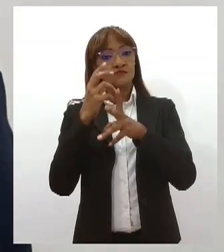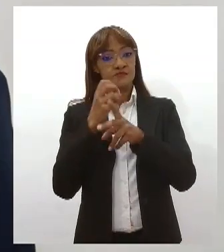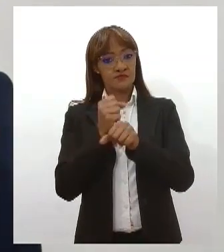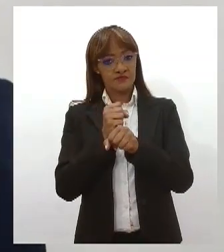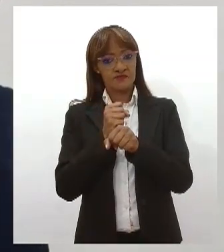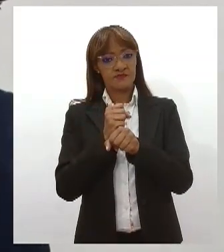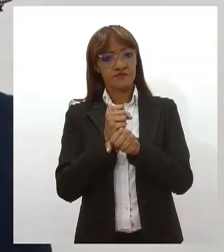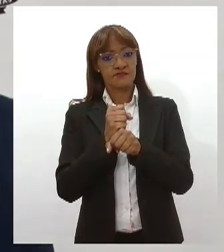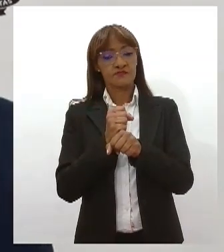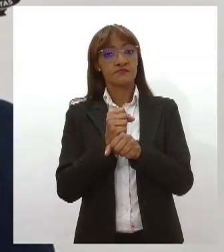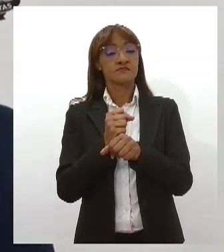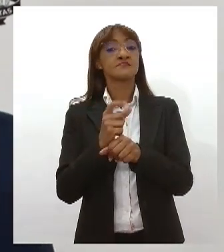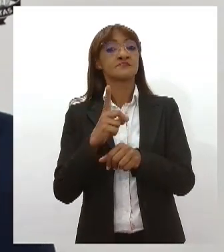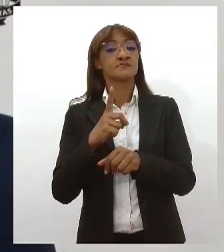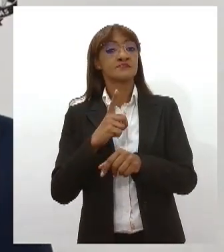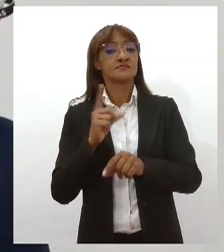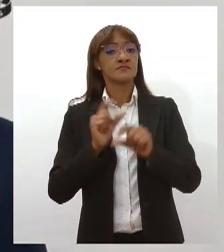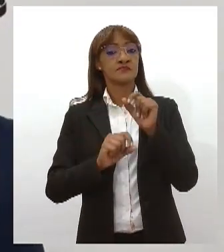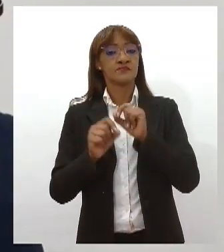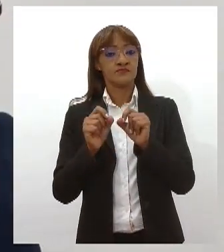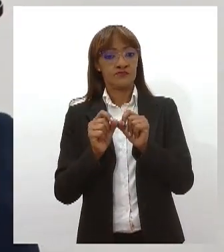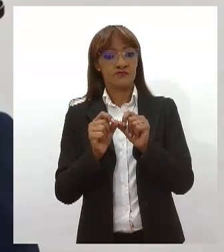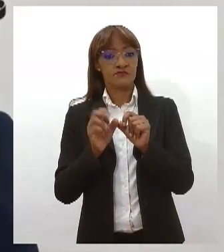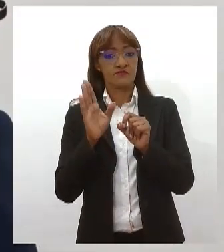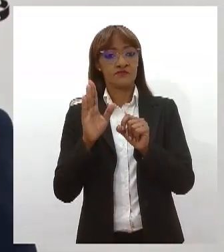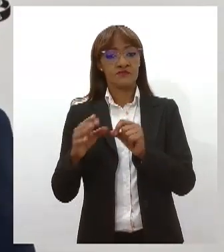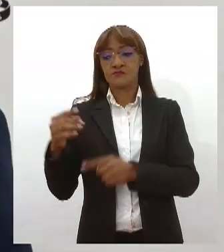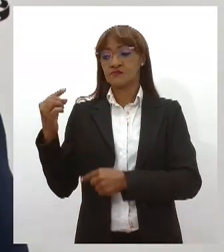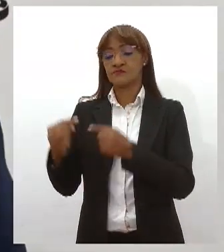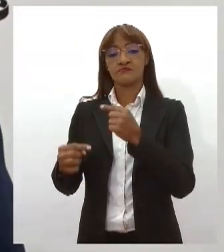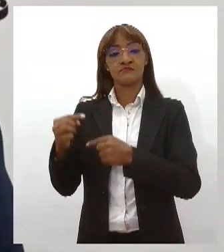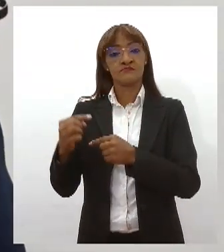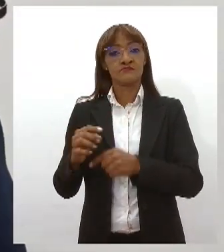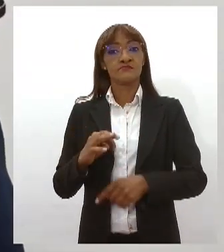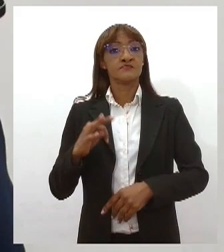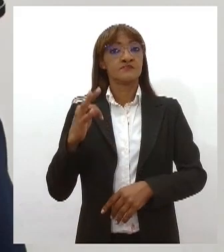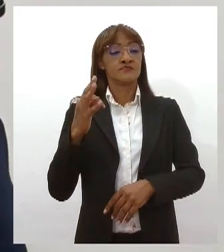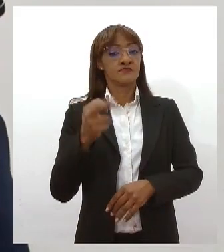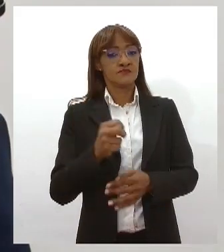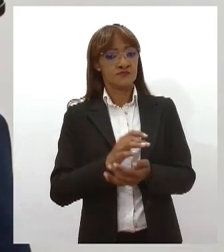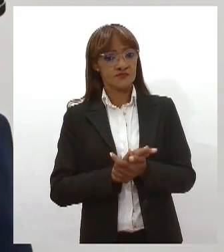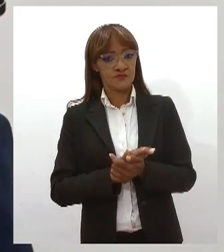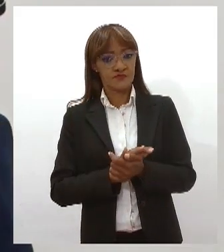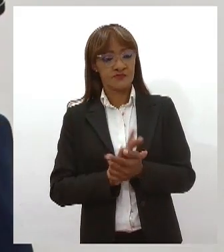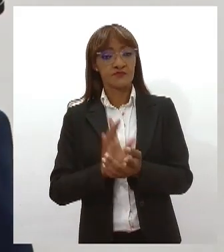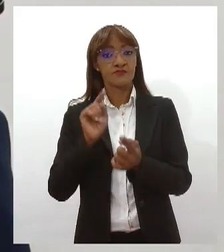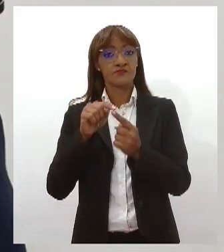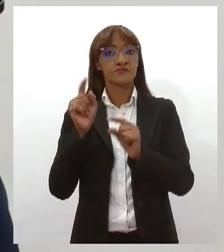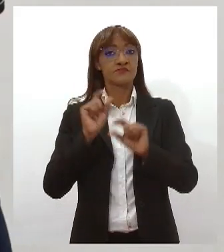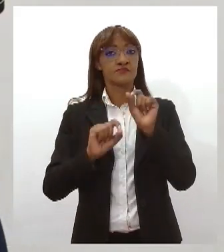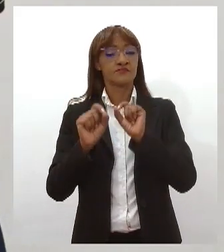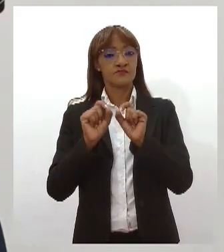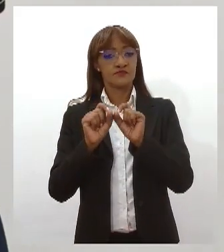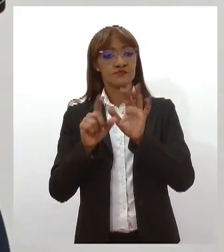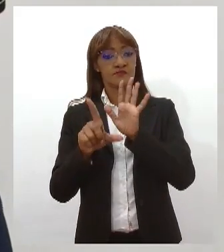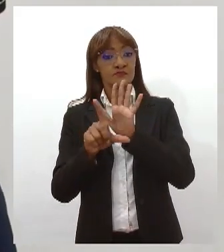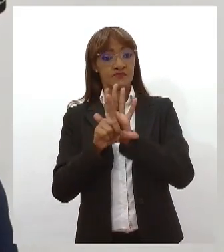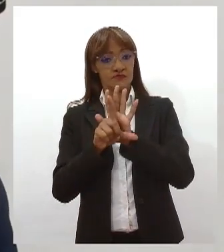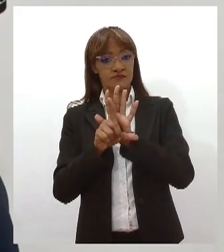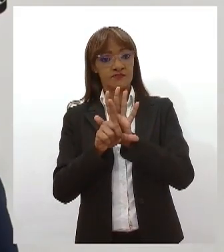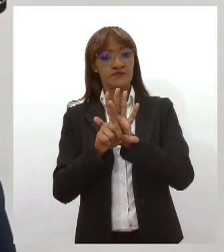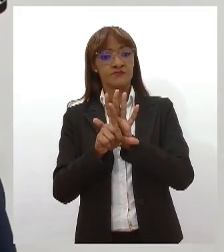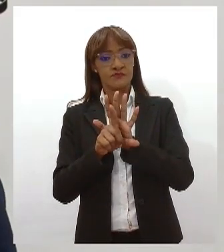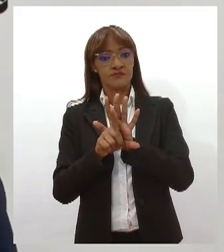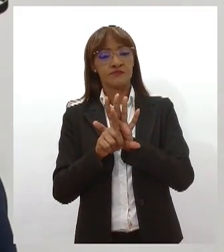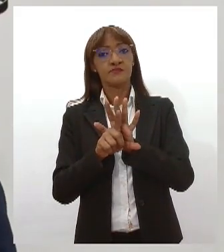integra o ciclo da construção das políticas públicas. Do ponto de vista orçamentário, a Lei de Diretrizes Orçamentárias, como o próprio nome diz,